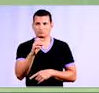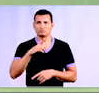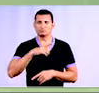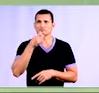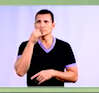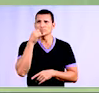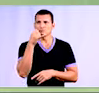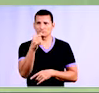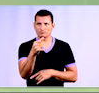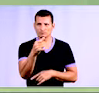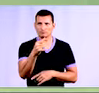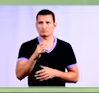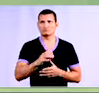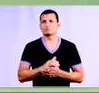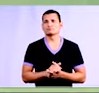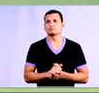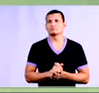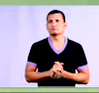eletrônicos